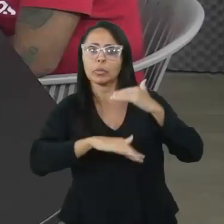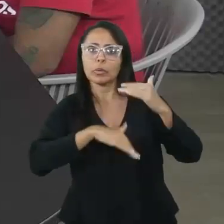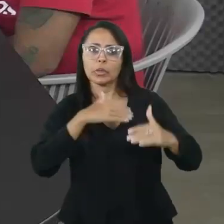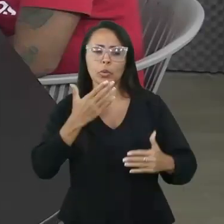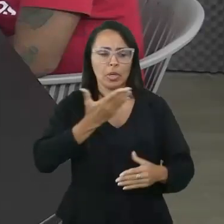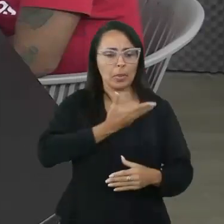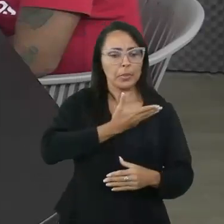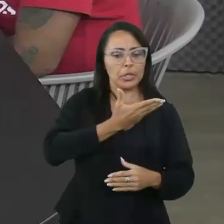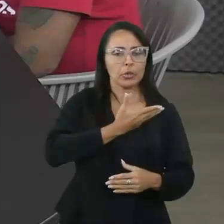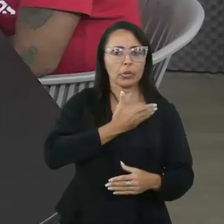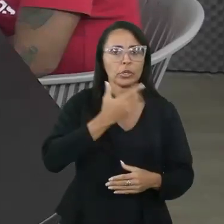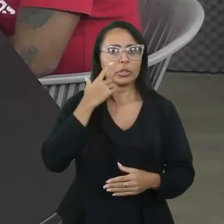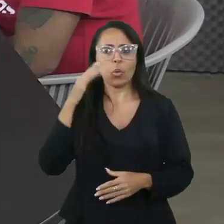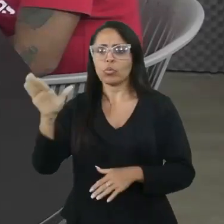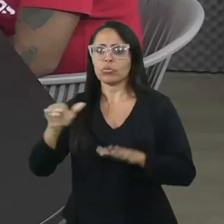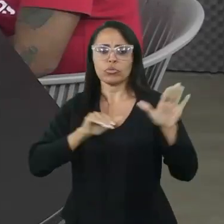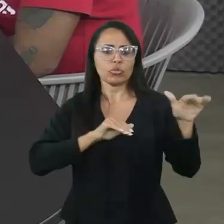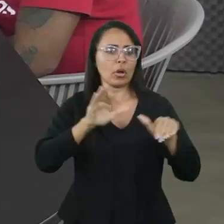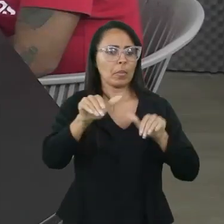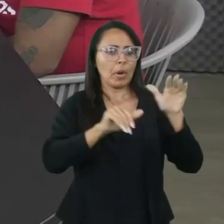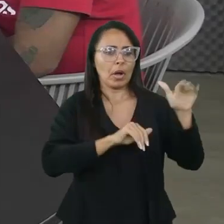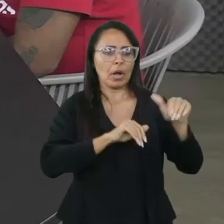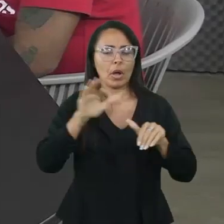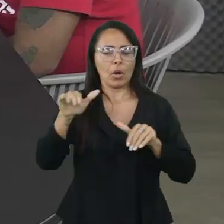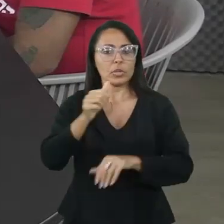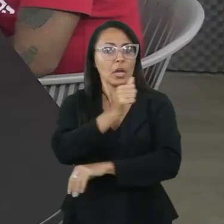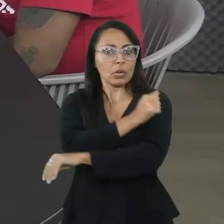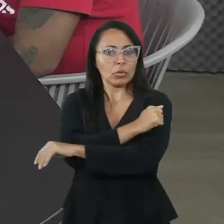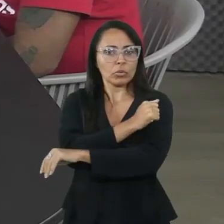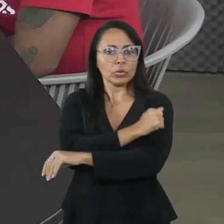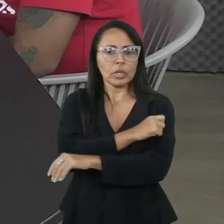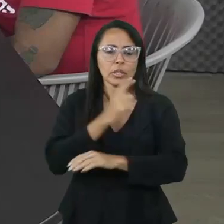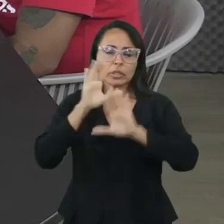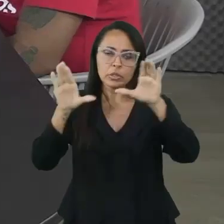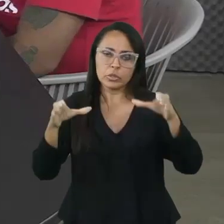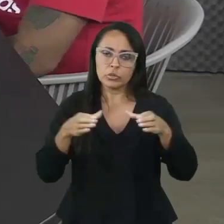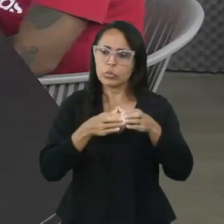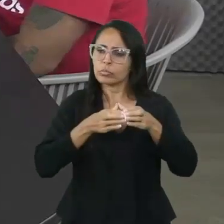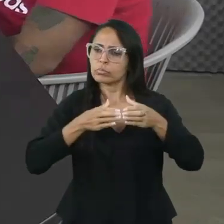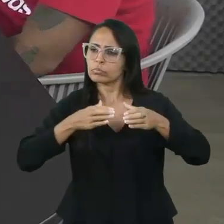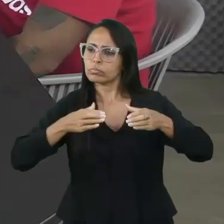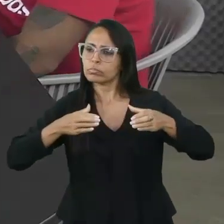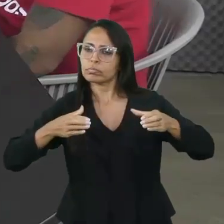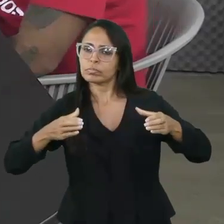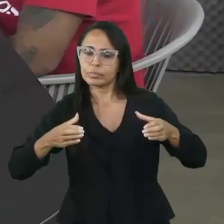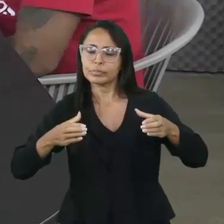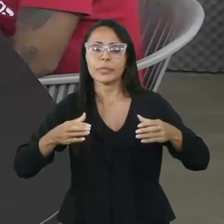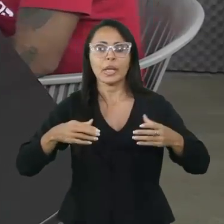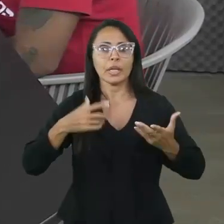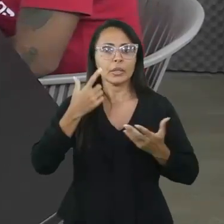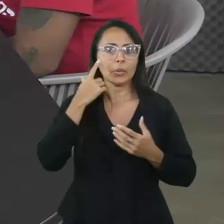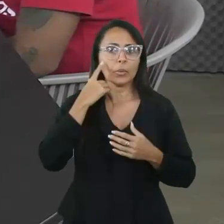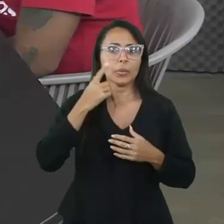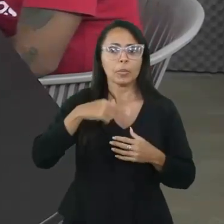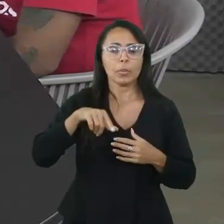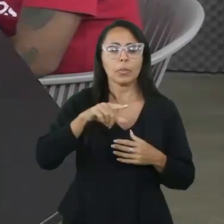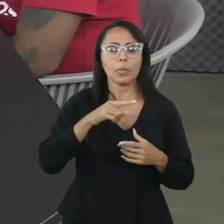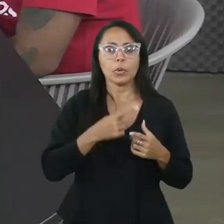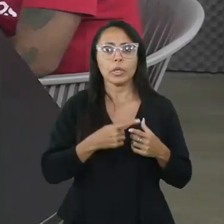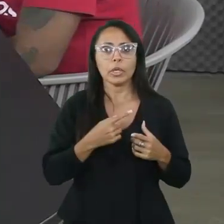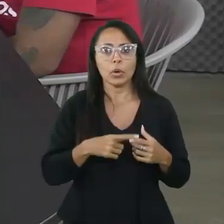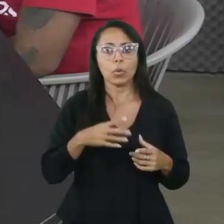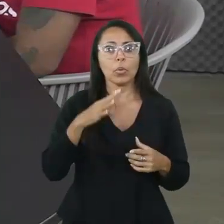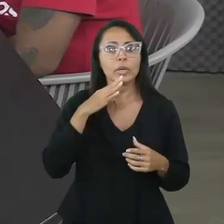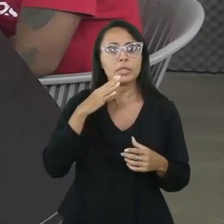amigos, chama os estudantes, a gente se junta e consegue fazer um pouco maior. Mas, aí a gente eu nem segue. acho que seja pouco, né? Porque o conhecimento é